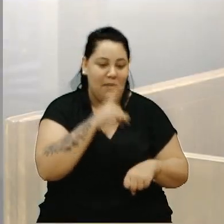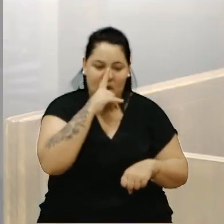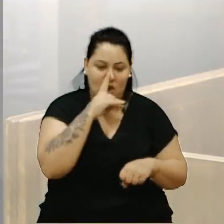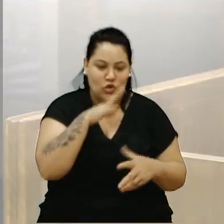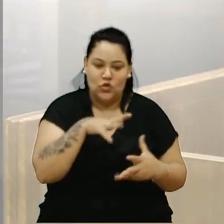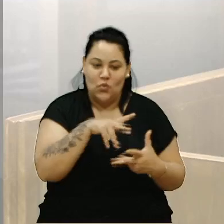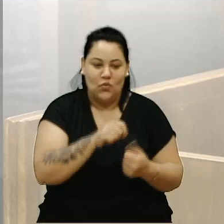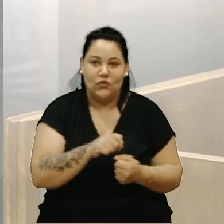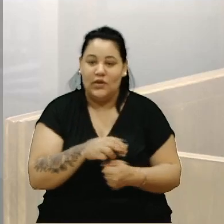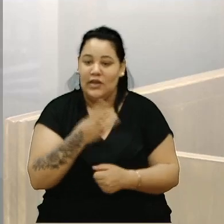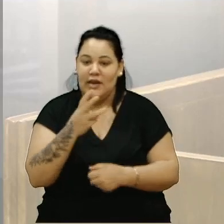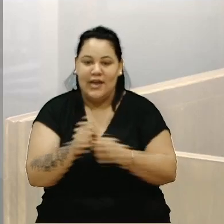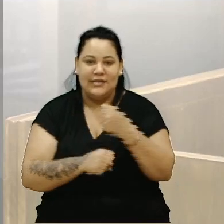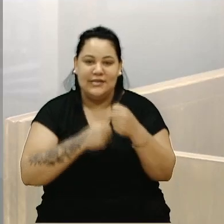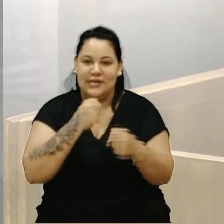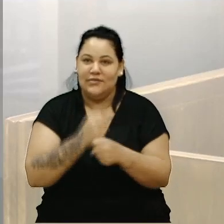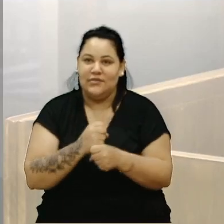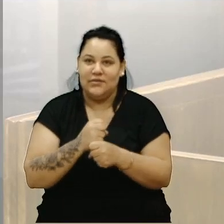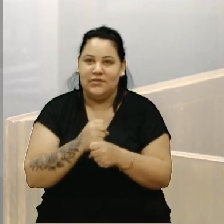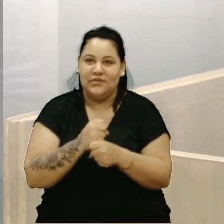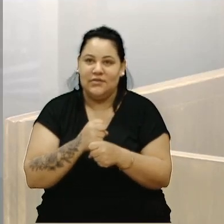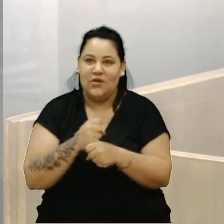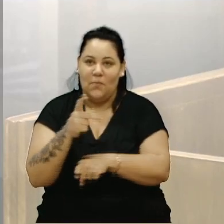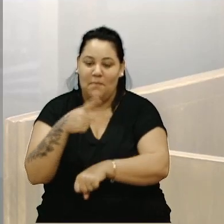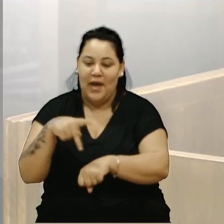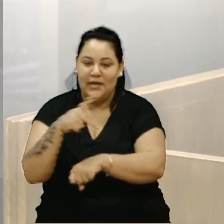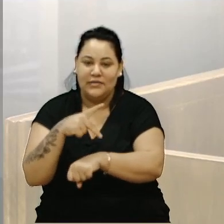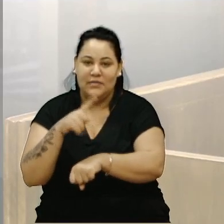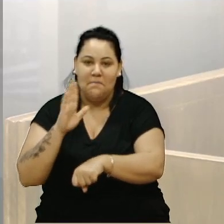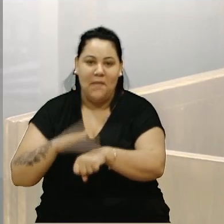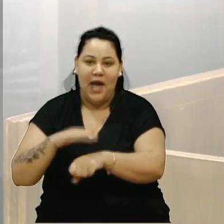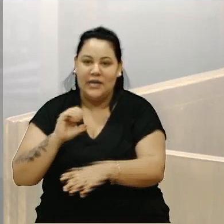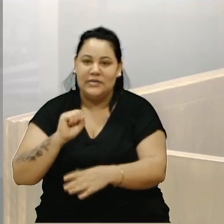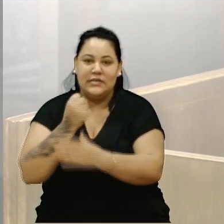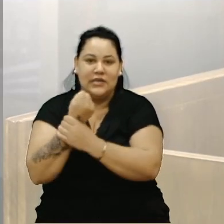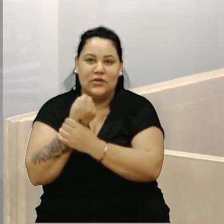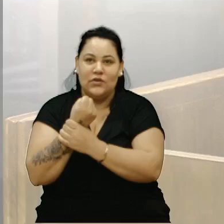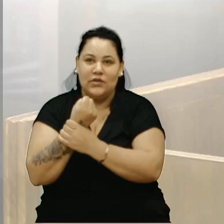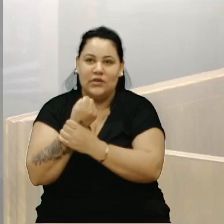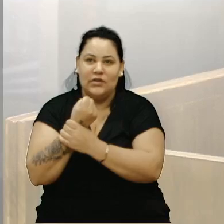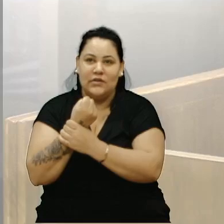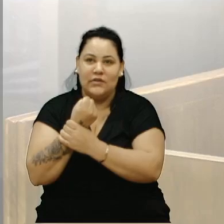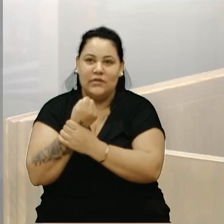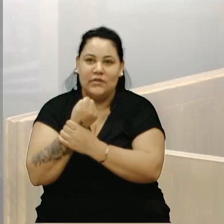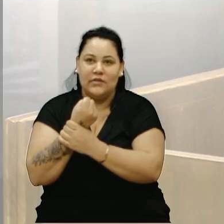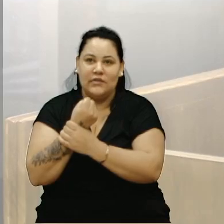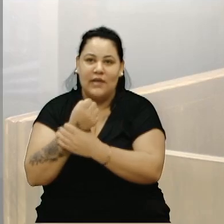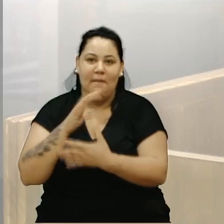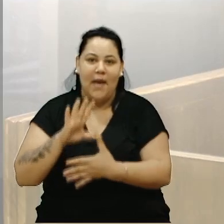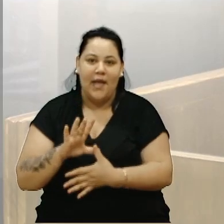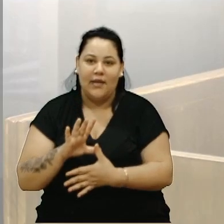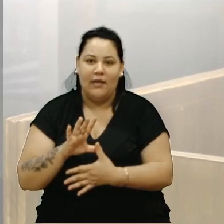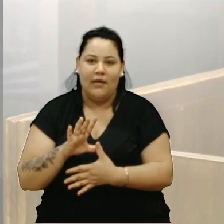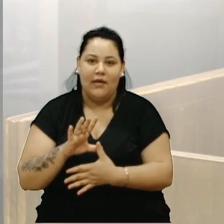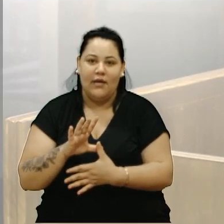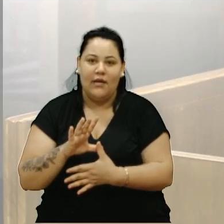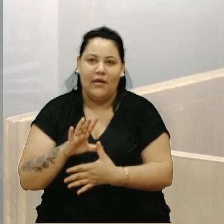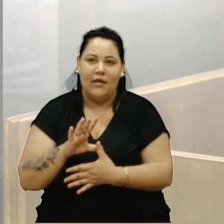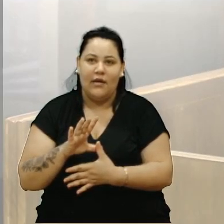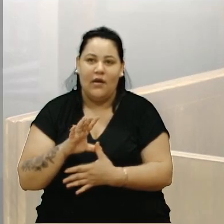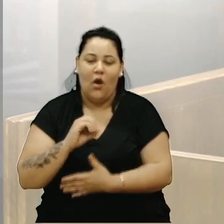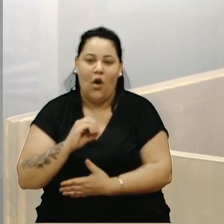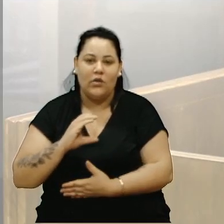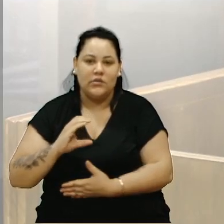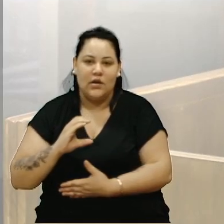em 3 anos passou a ser o país mais seguro do Ocidente. Isso qualquer pessoa que dá um Google vai